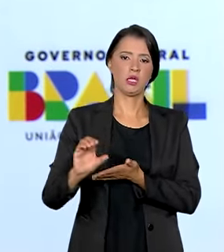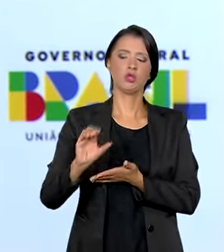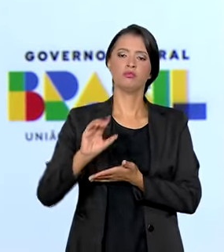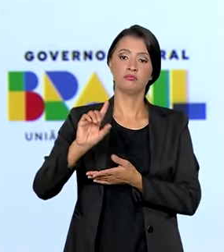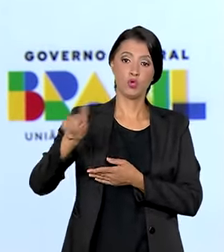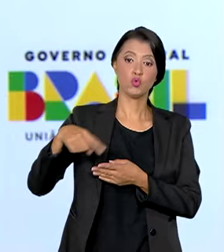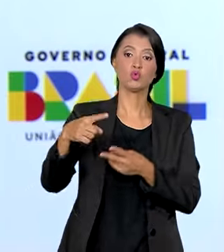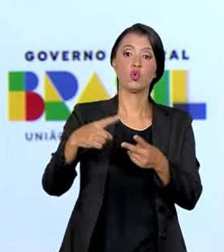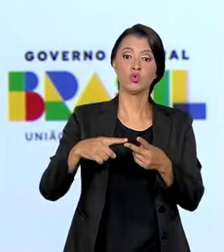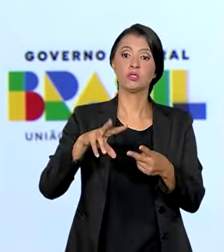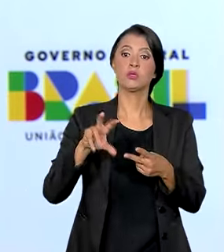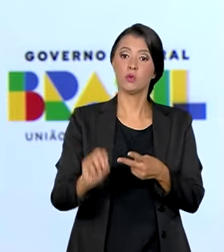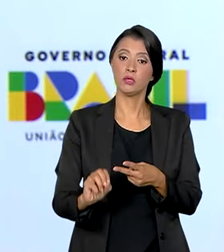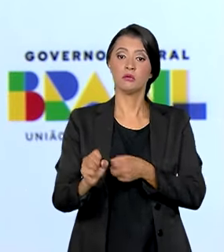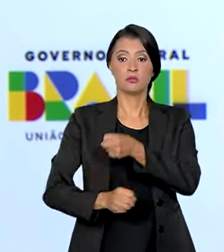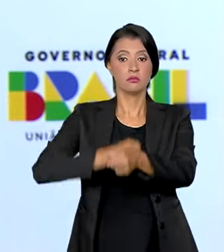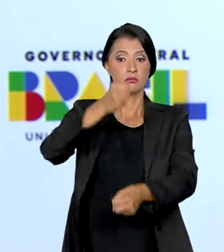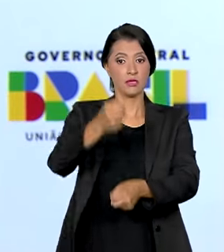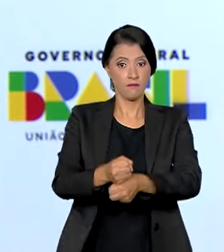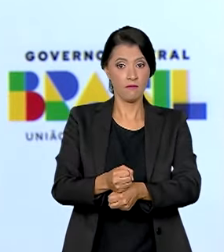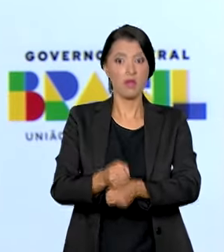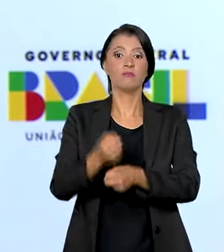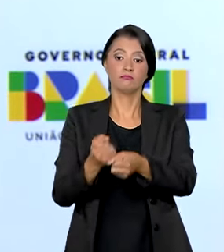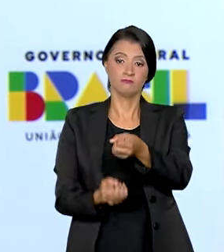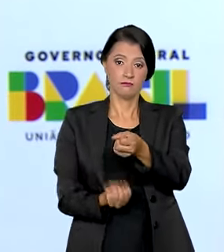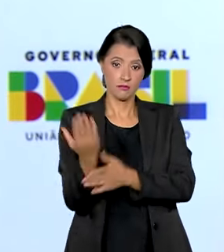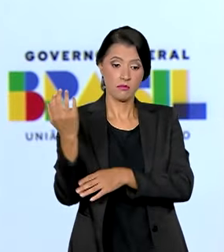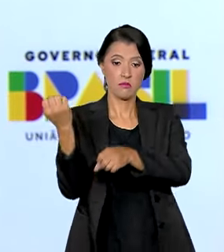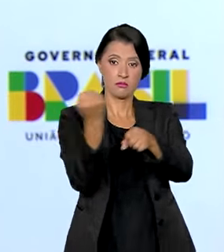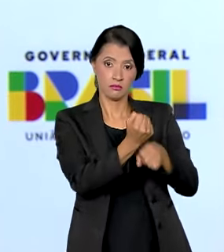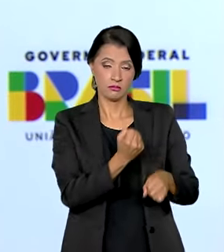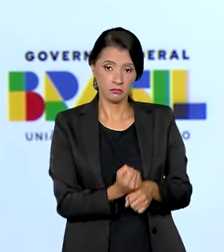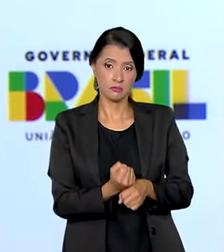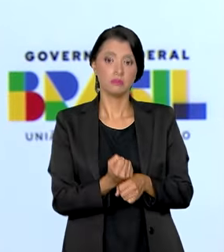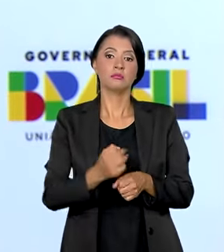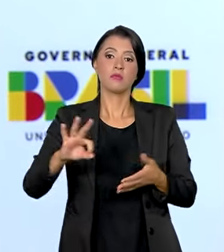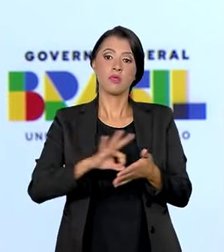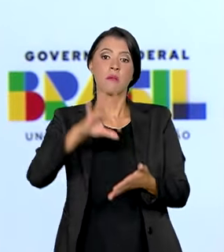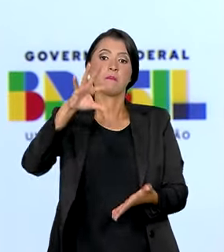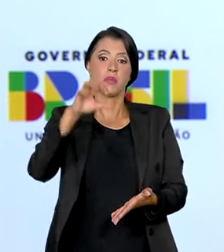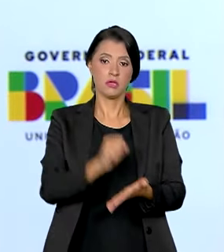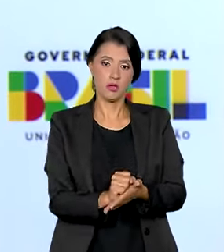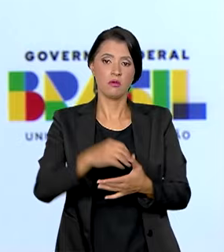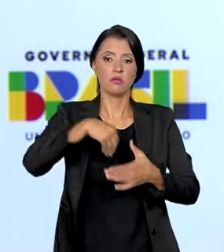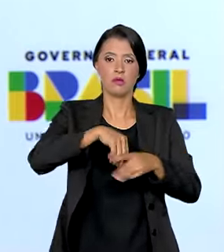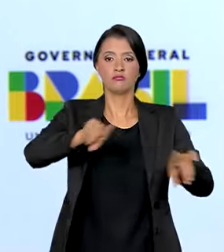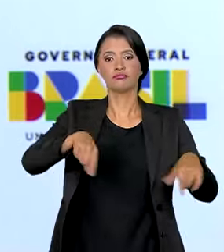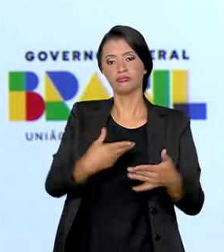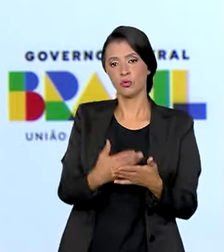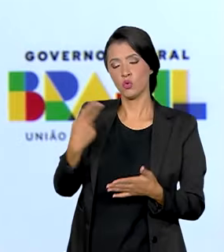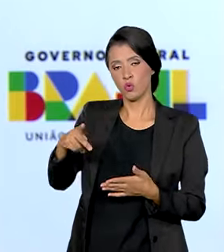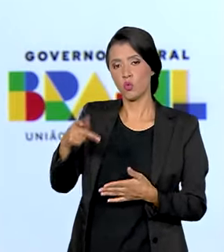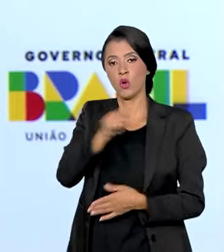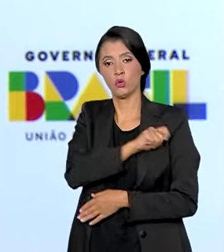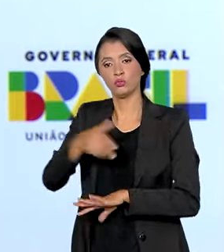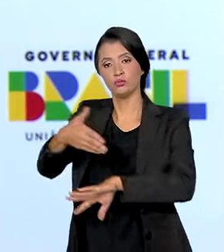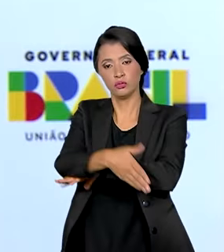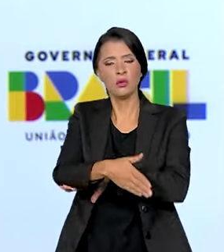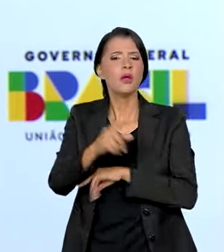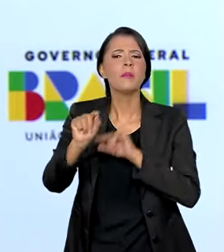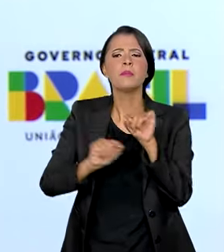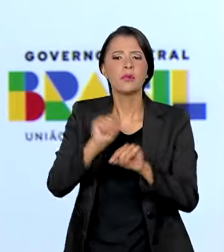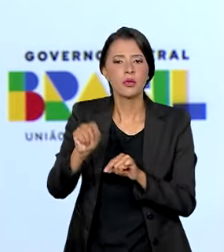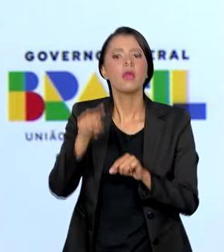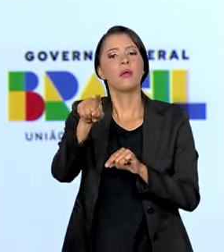E os outros 50% serão repassados ano que vem, a partir da implantação da matrícula em sala de aula do aluno.